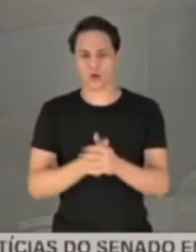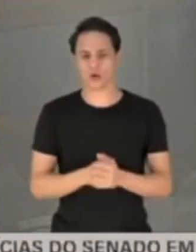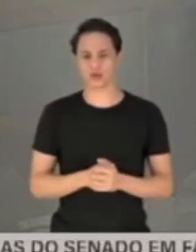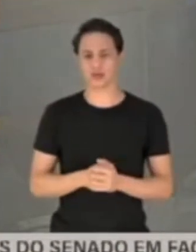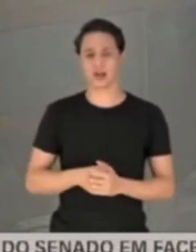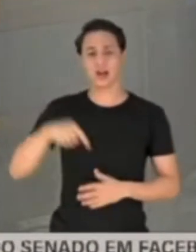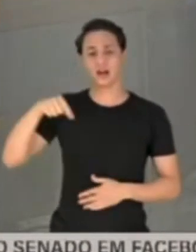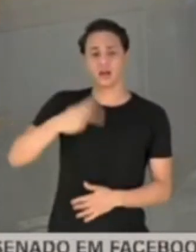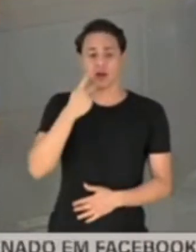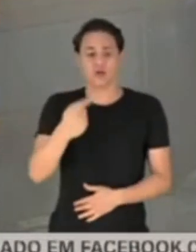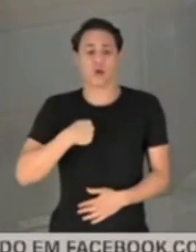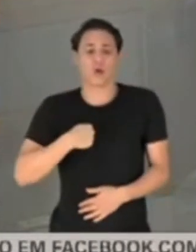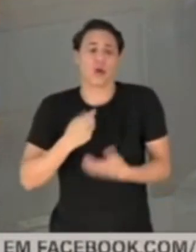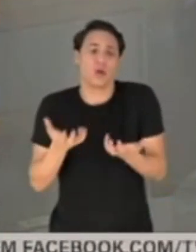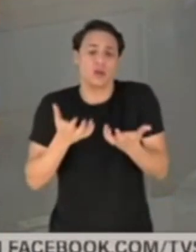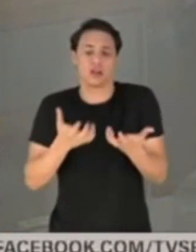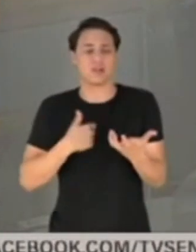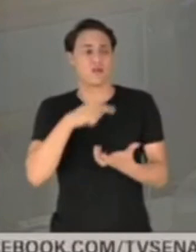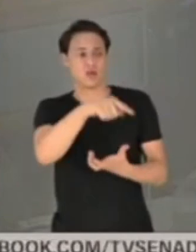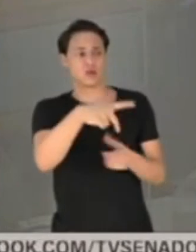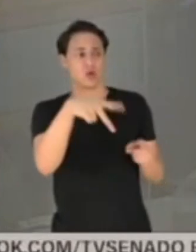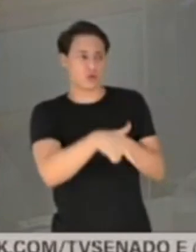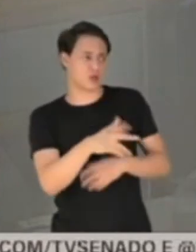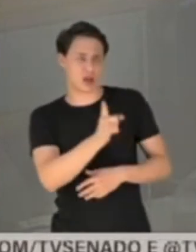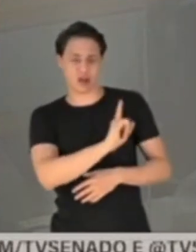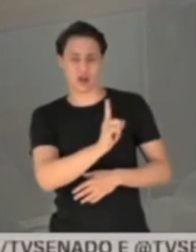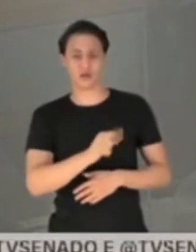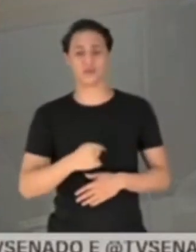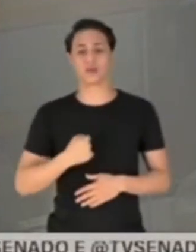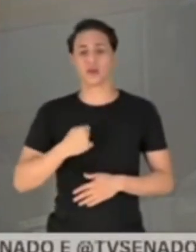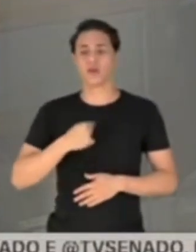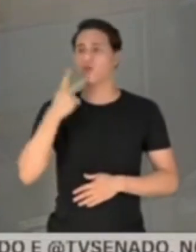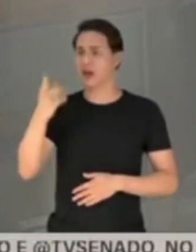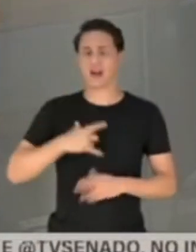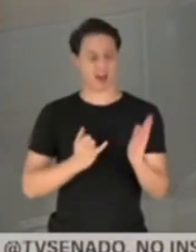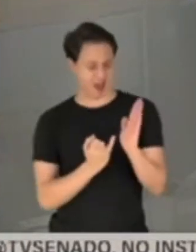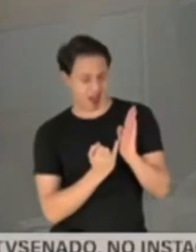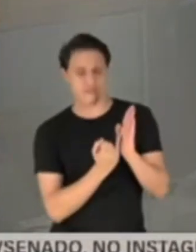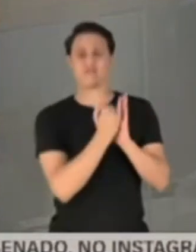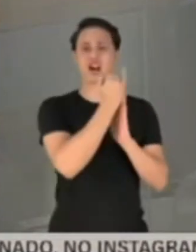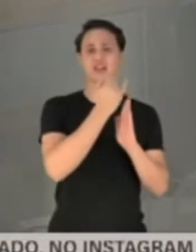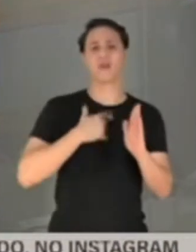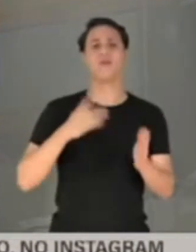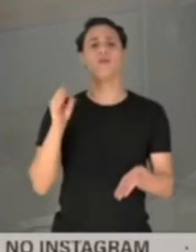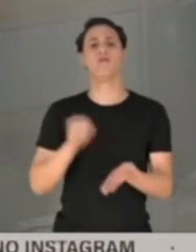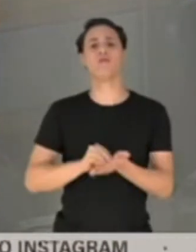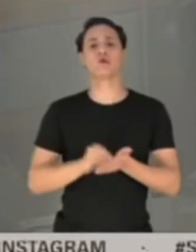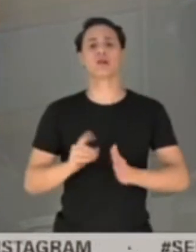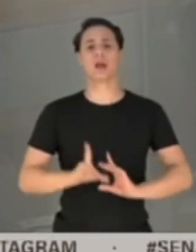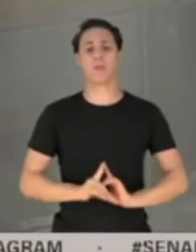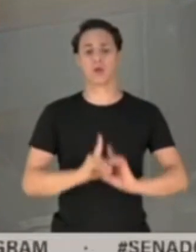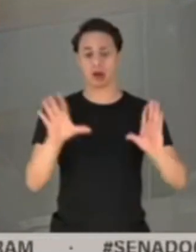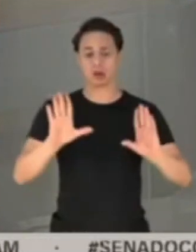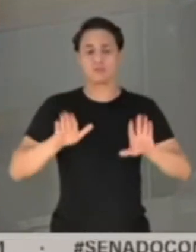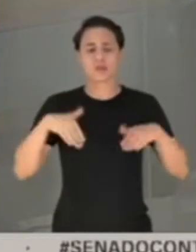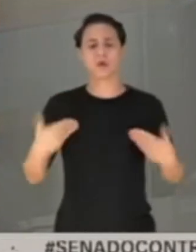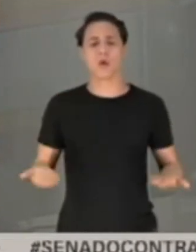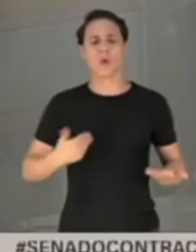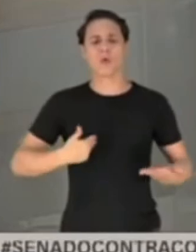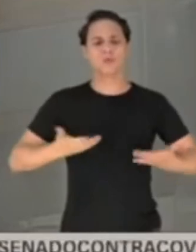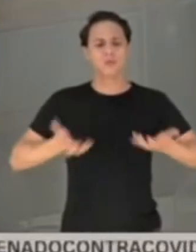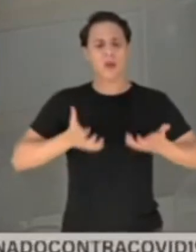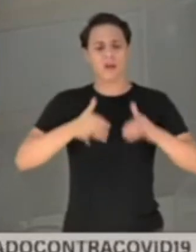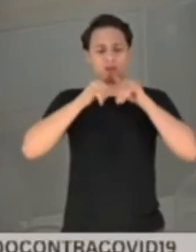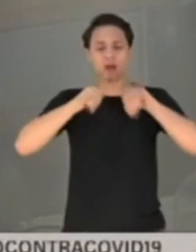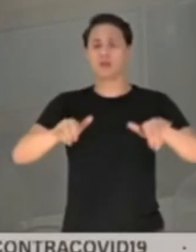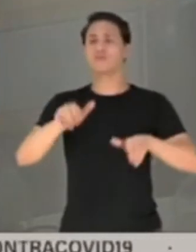Aqui eu falo pelo que eu quiser. O senhor não vai empatar, não. É inflação, é falta de democracia. Então, eu quero dizer ao